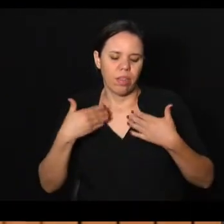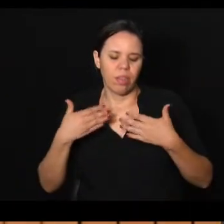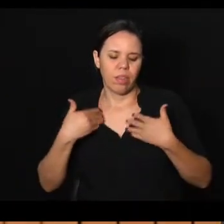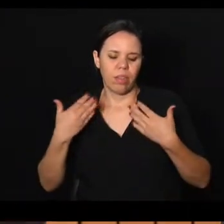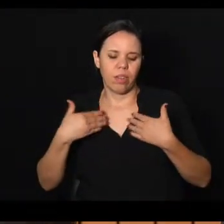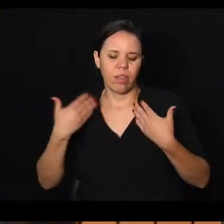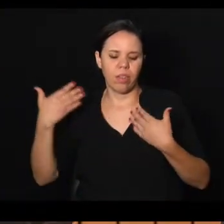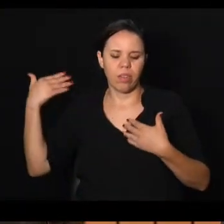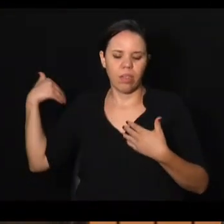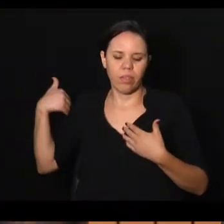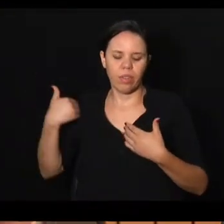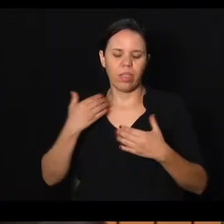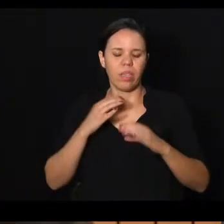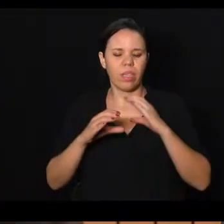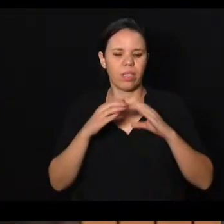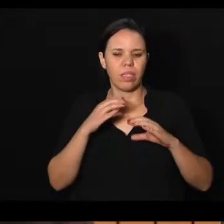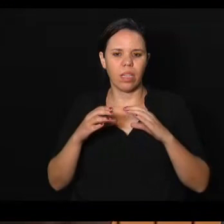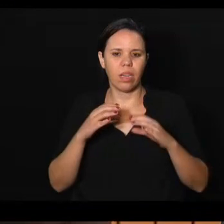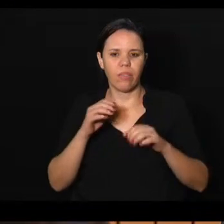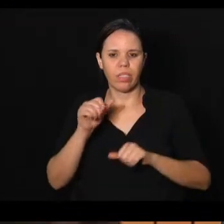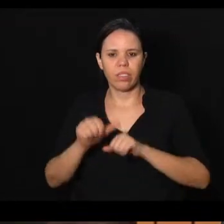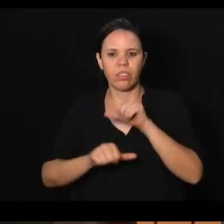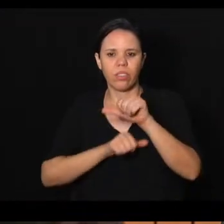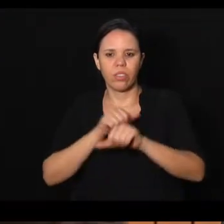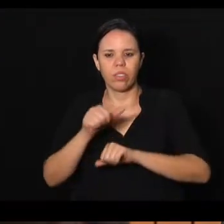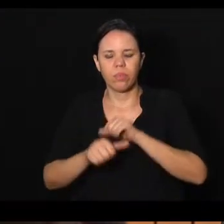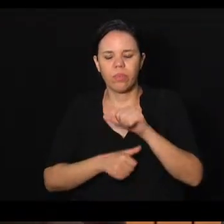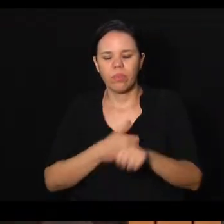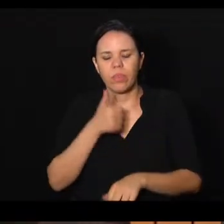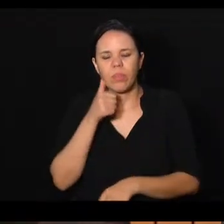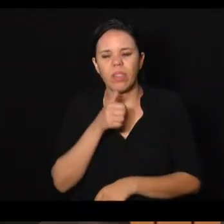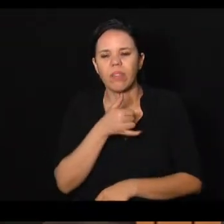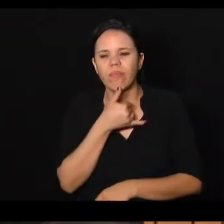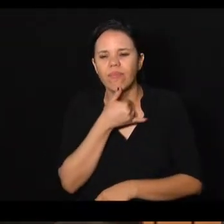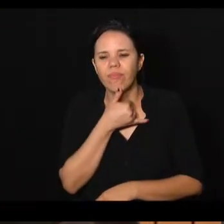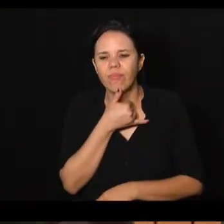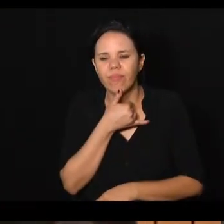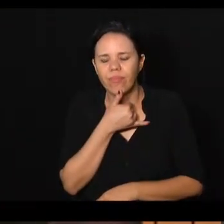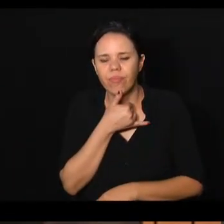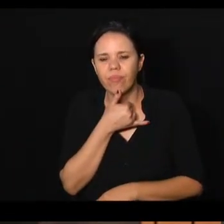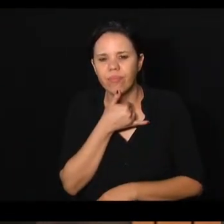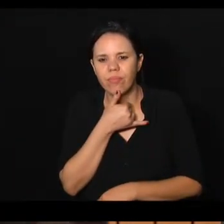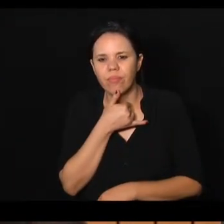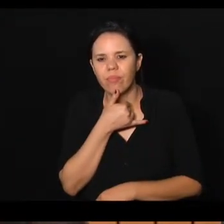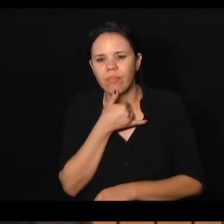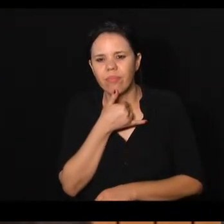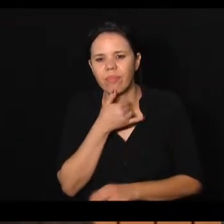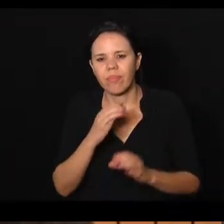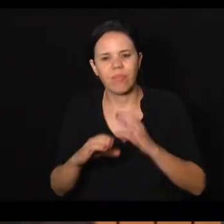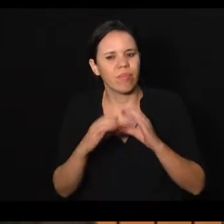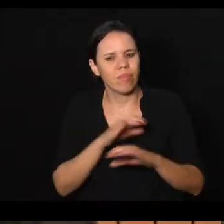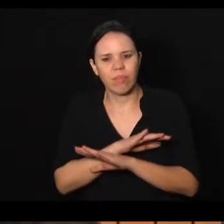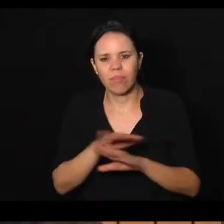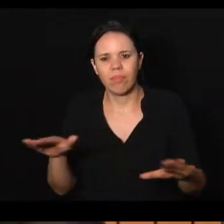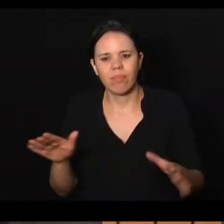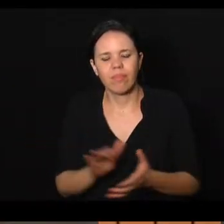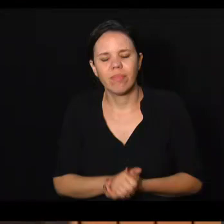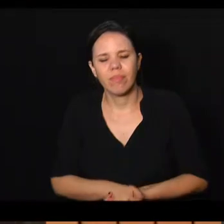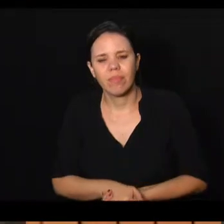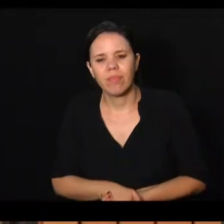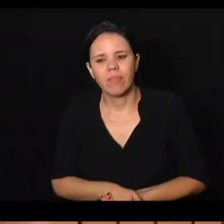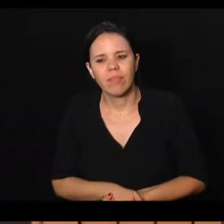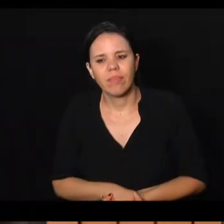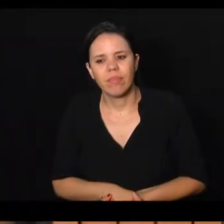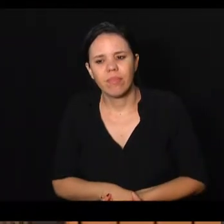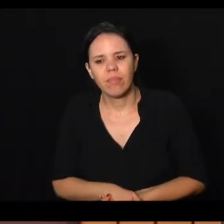que a menina que cantava, se tornou uma menina triste. Se tornou uma menina que não cantava mais. Eu